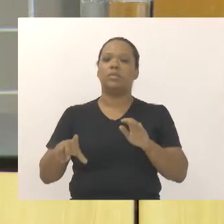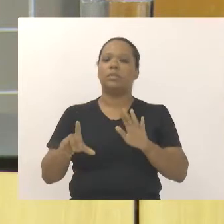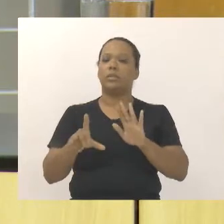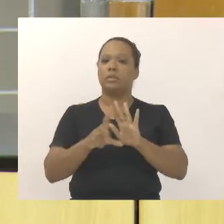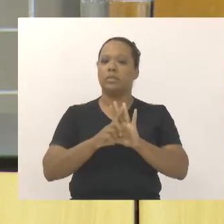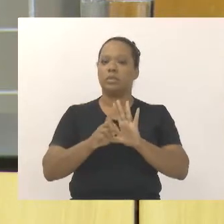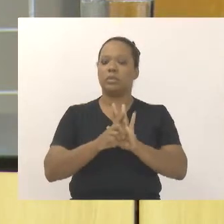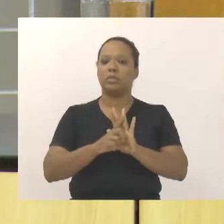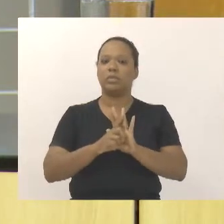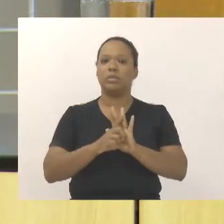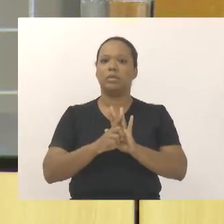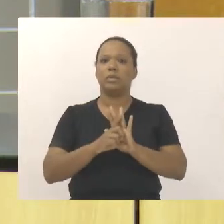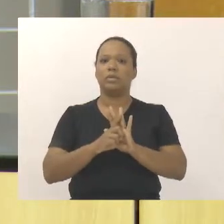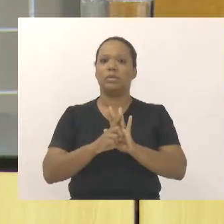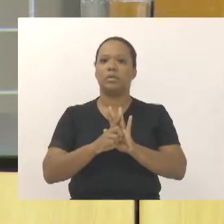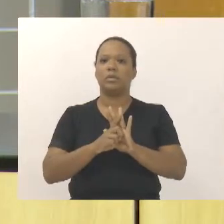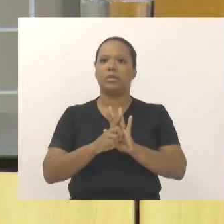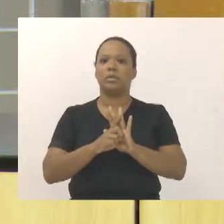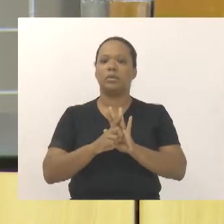de